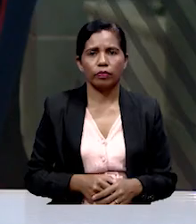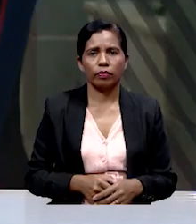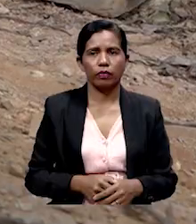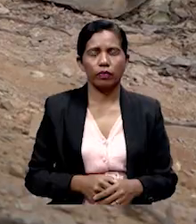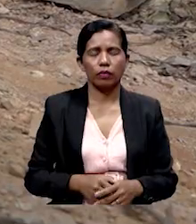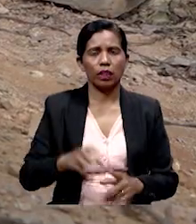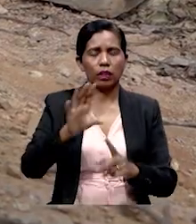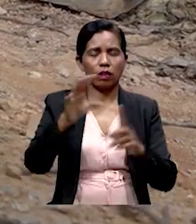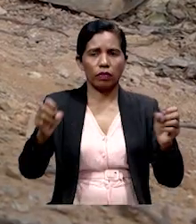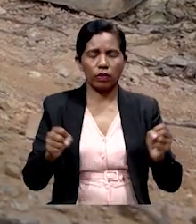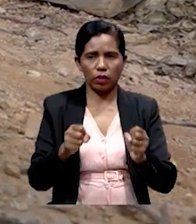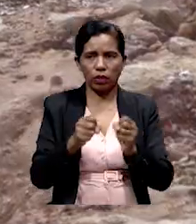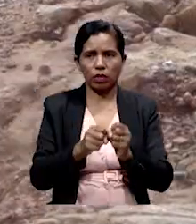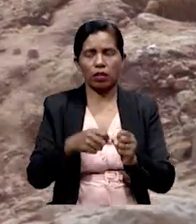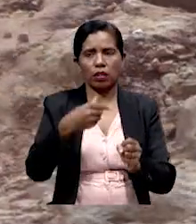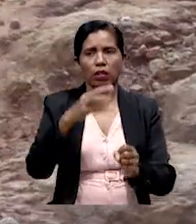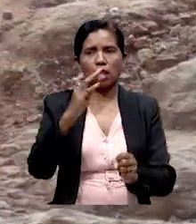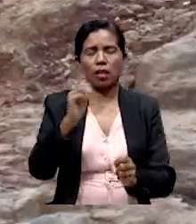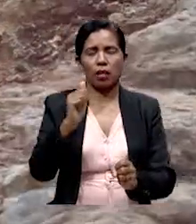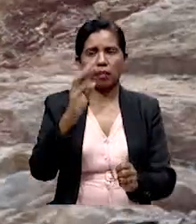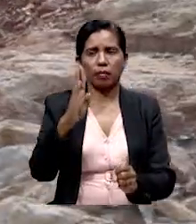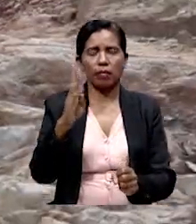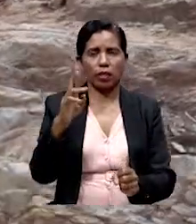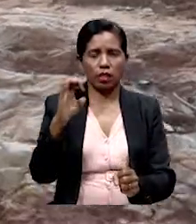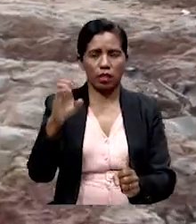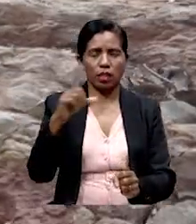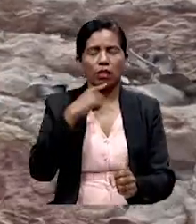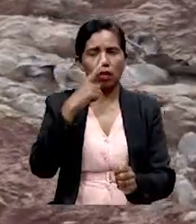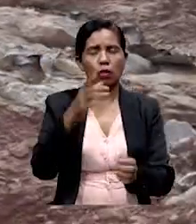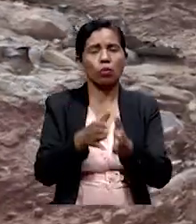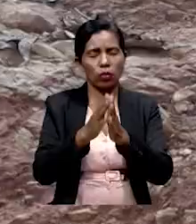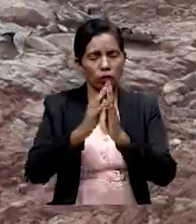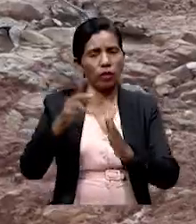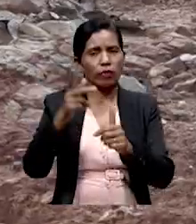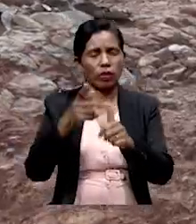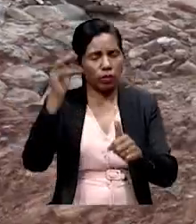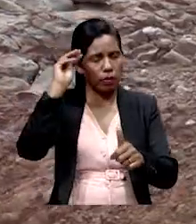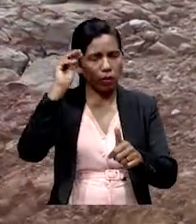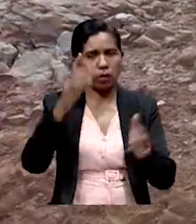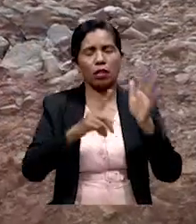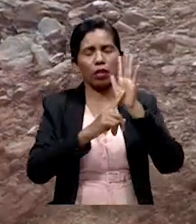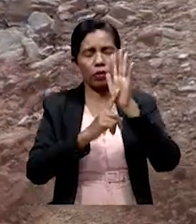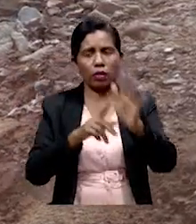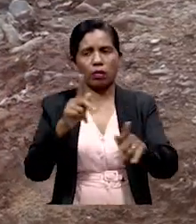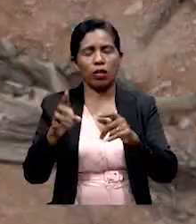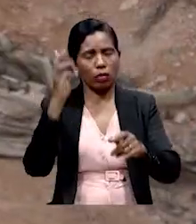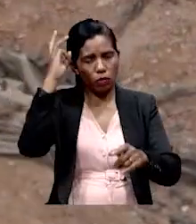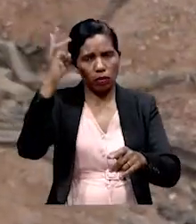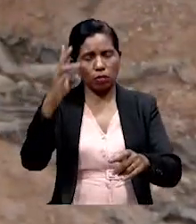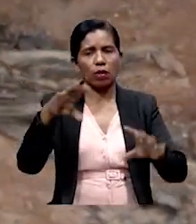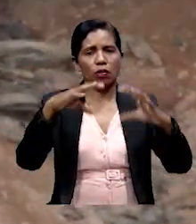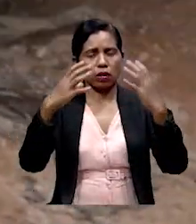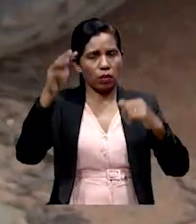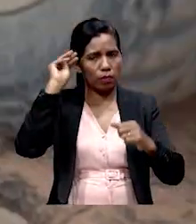Chefe Suco Saloi Craic, Gabriel Mendonça, o vice-ministro da administração estatal, atuou a comunidade de preocupação né, para o conselho